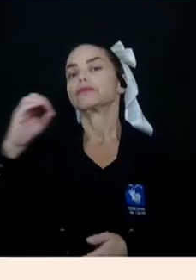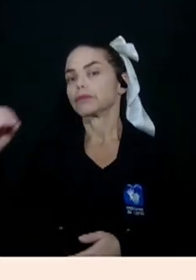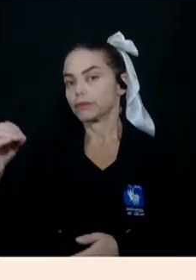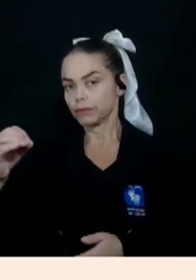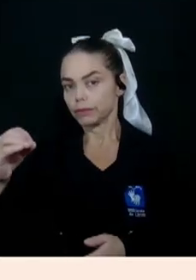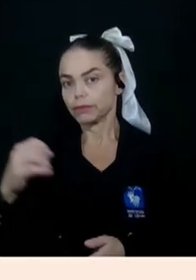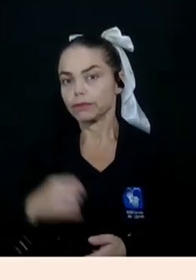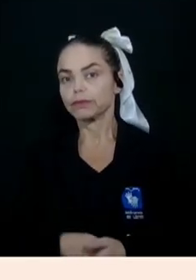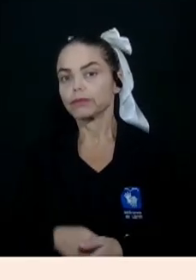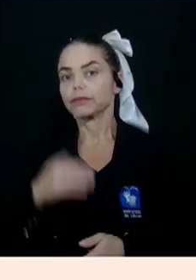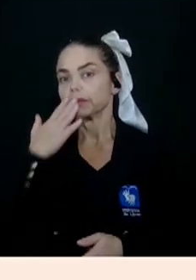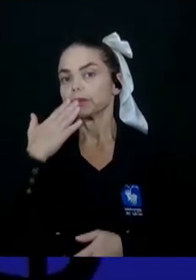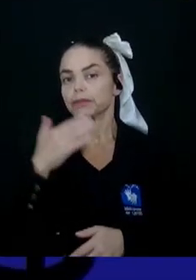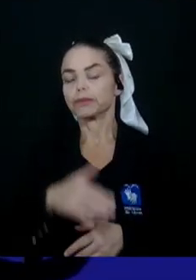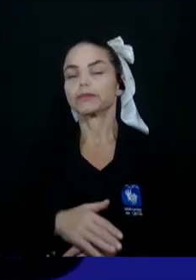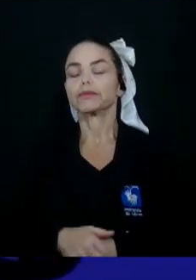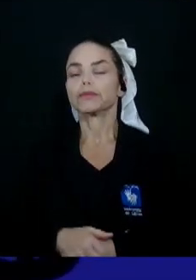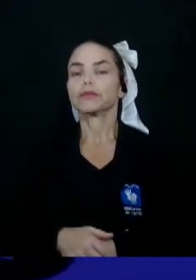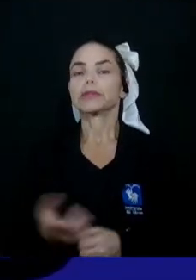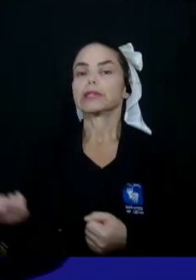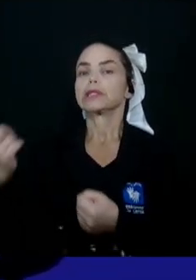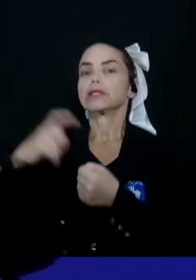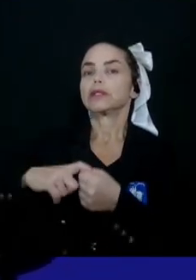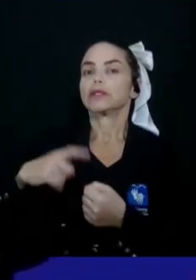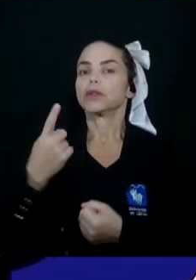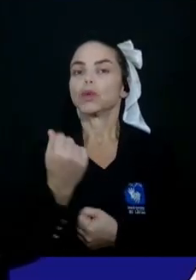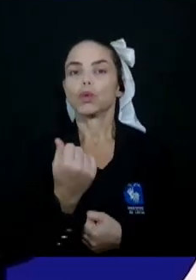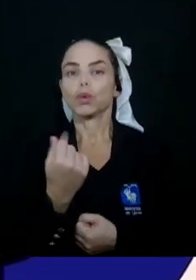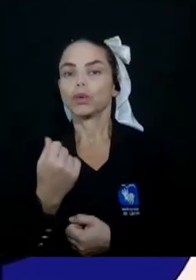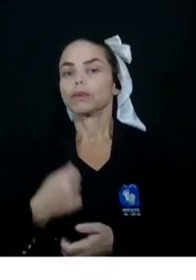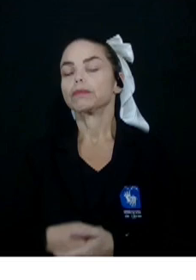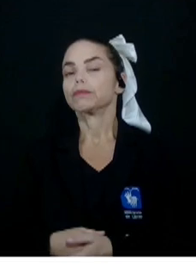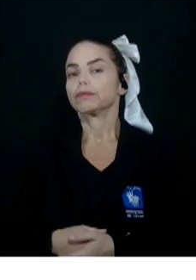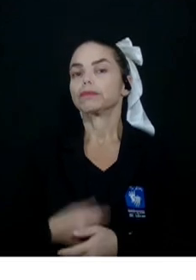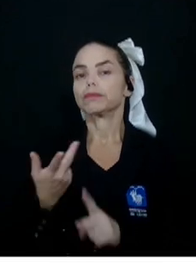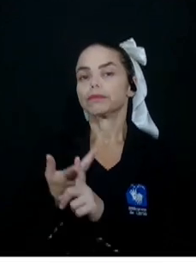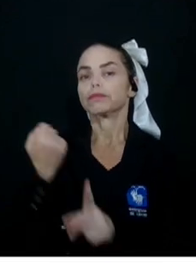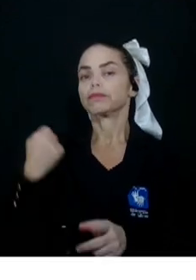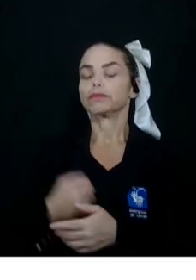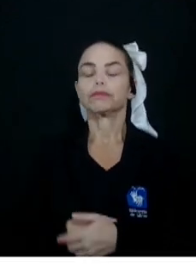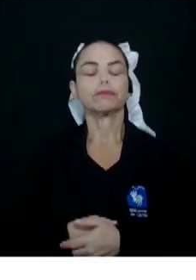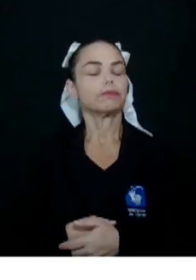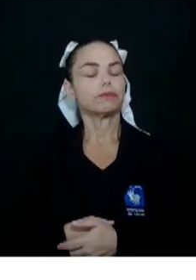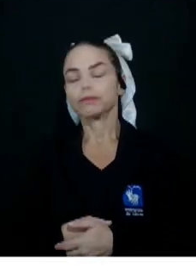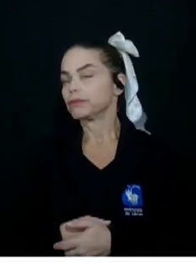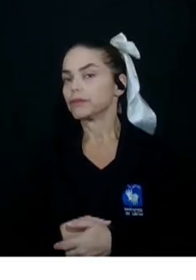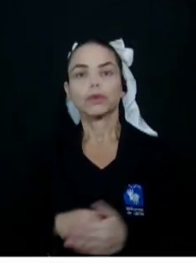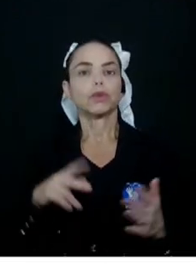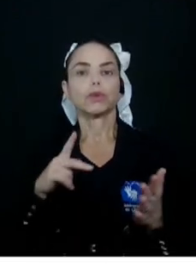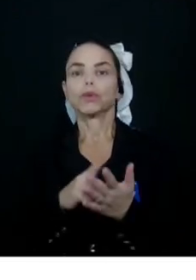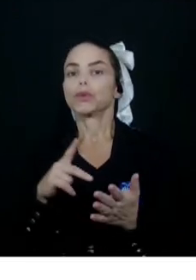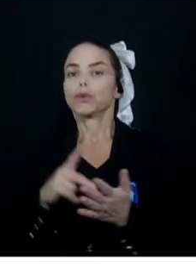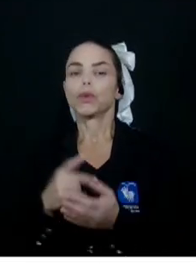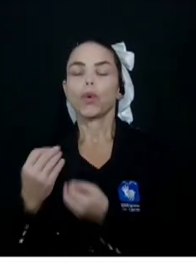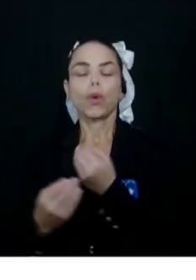essa devolução. E se a fraude ou o golpe ele não for confirmado, o que acontece a partir